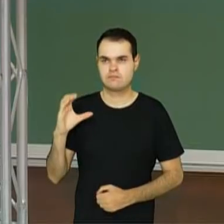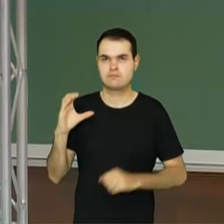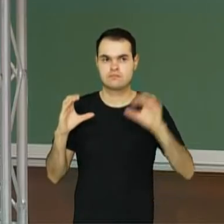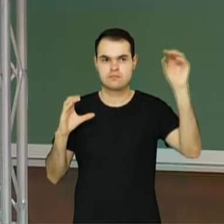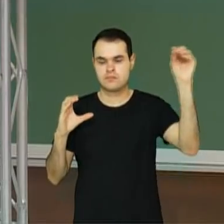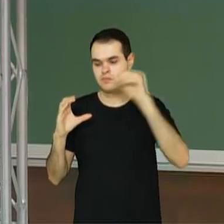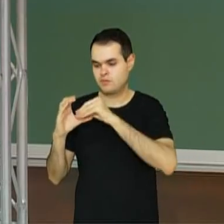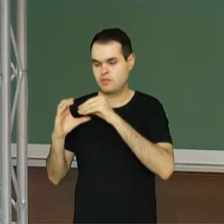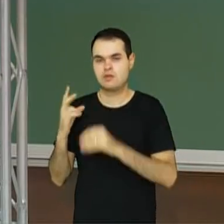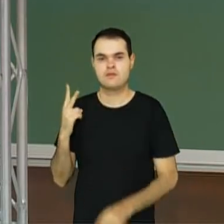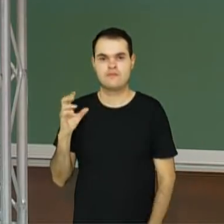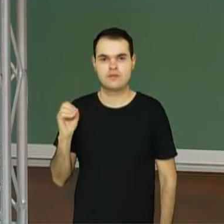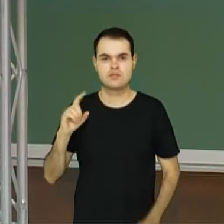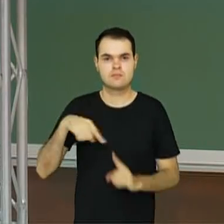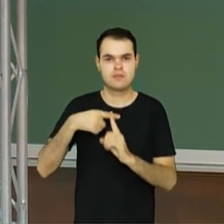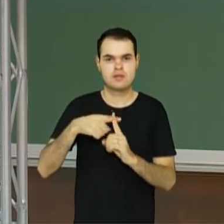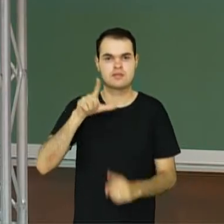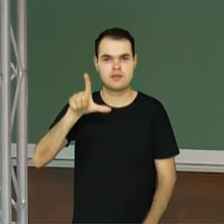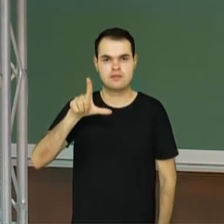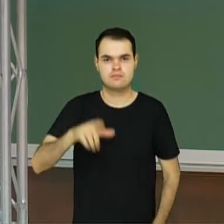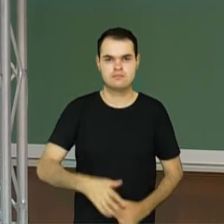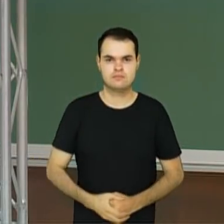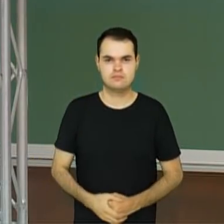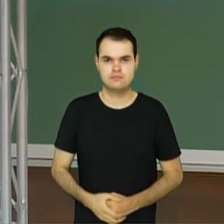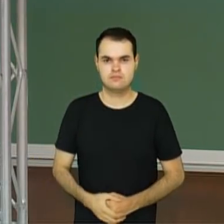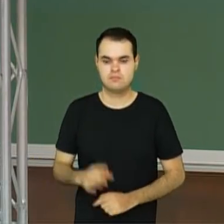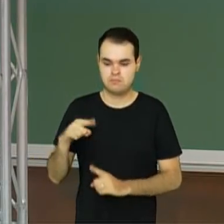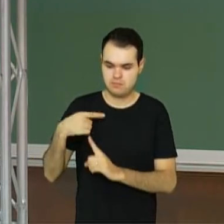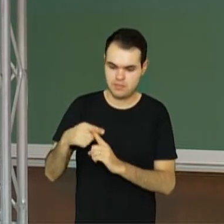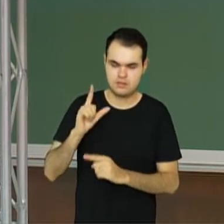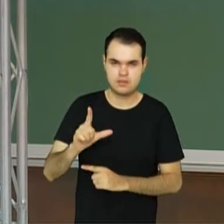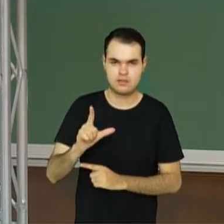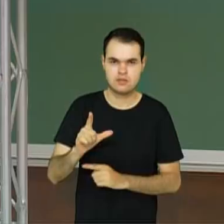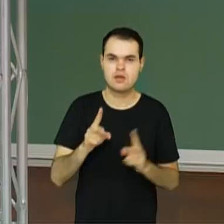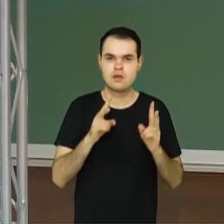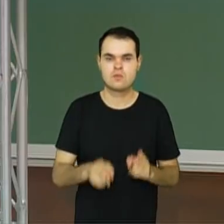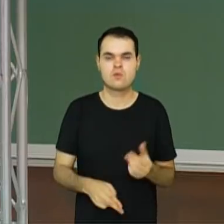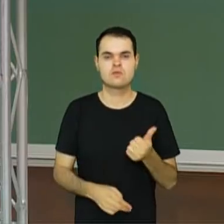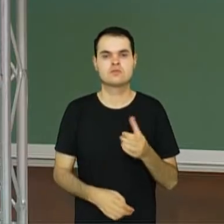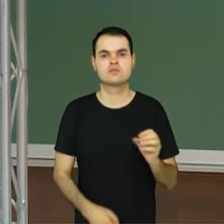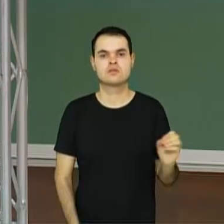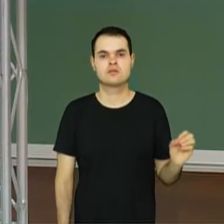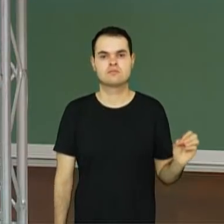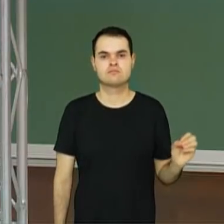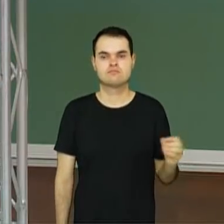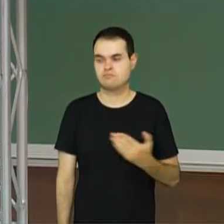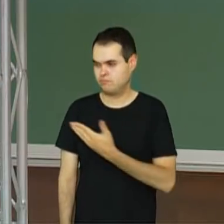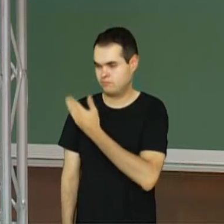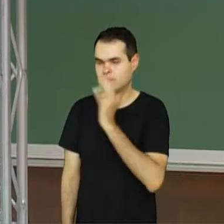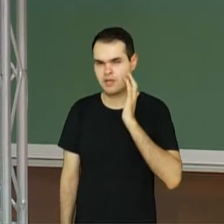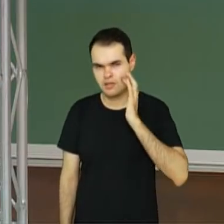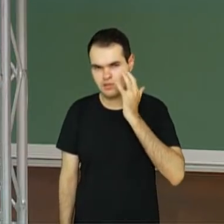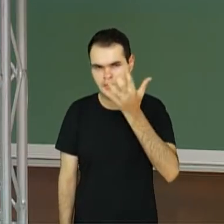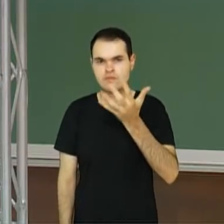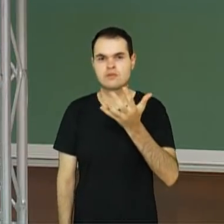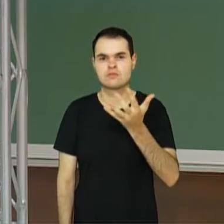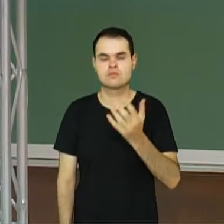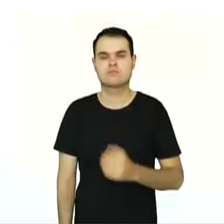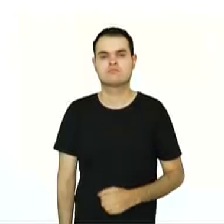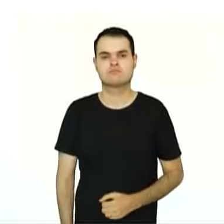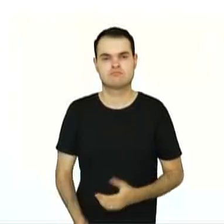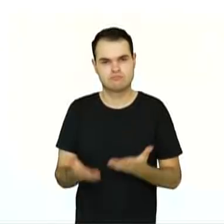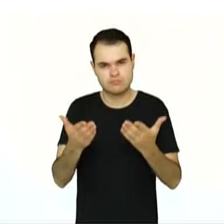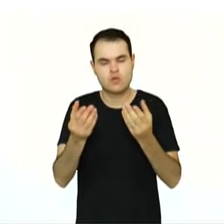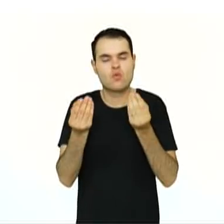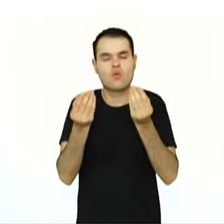mais L. Então vai ficar o quê? 20 mais L é igual a 100. Resolve essa equação do primeiro grau com uma incógnita para